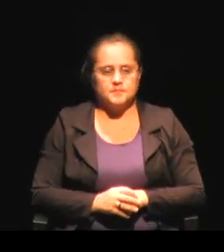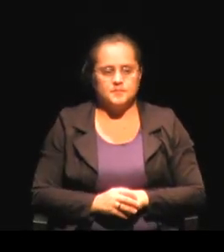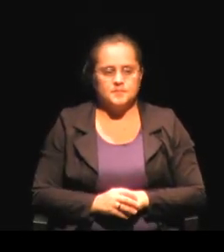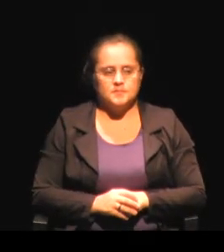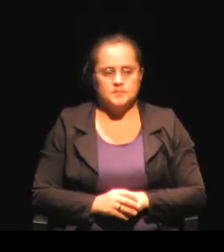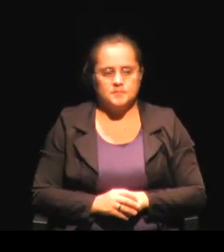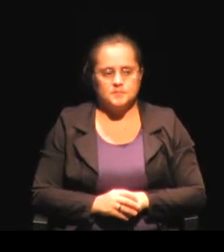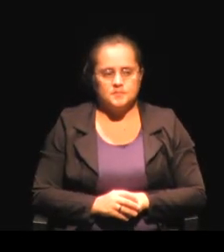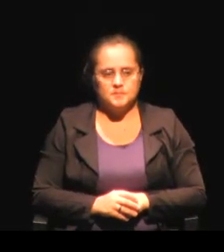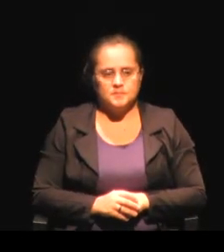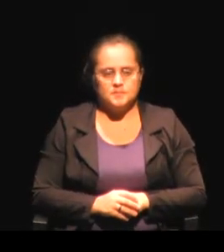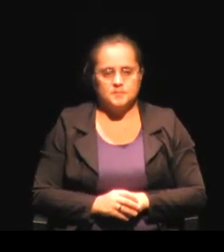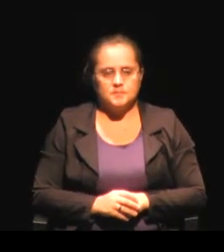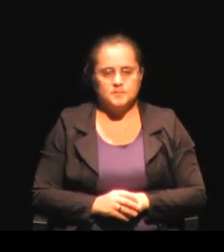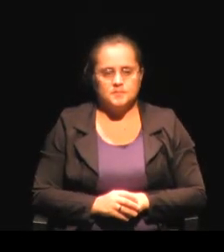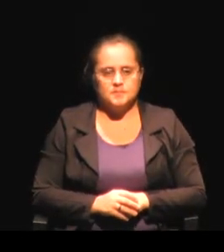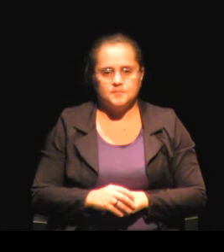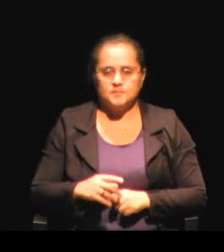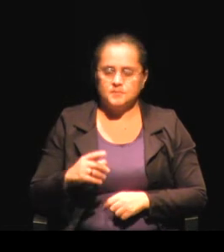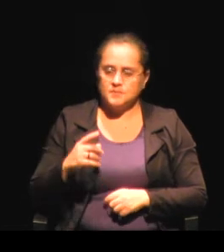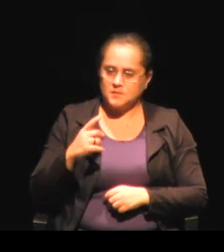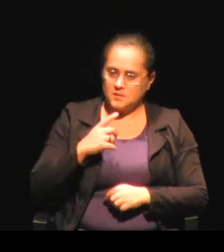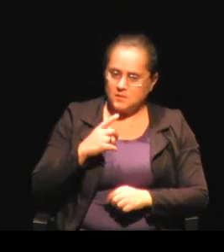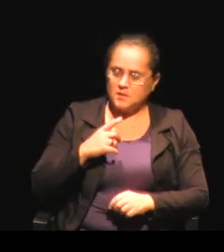foram desapropriados. A prefeitura também